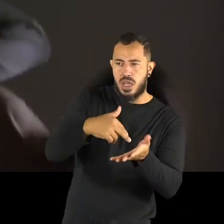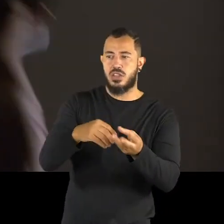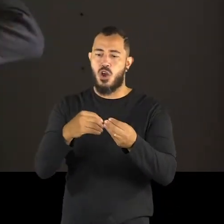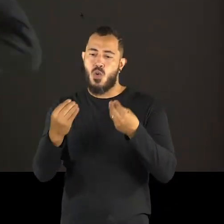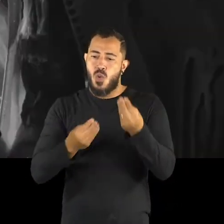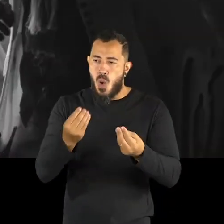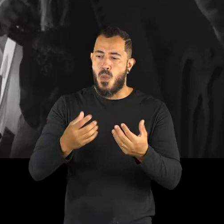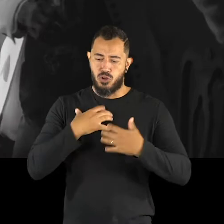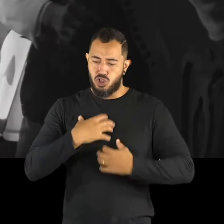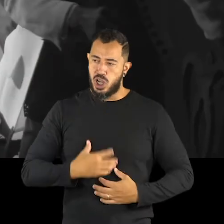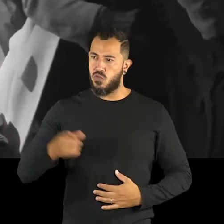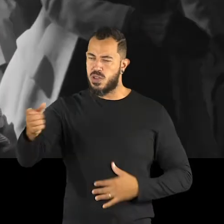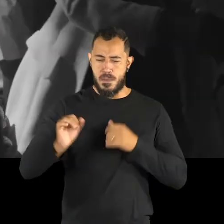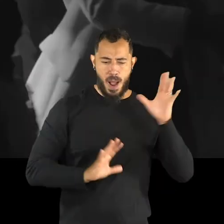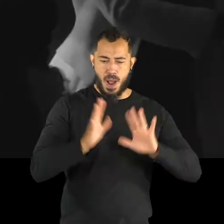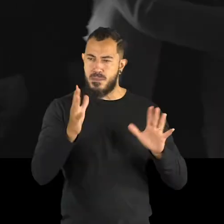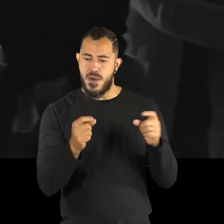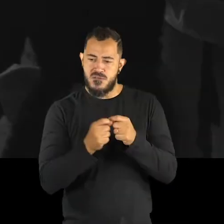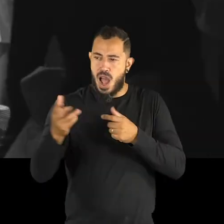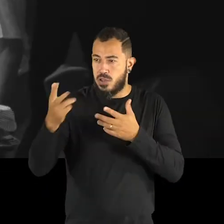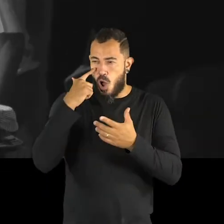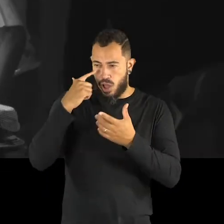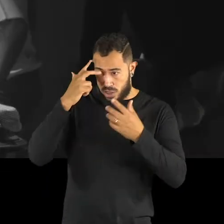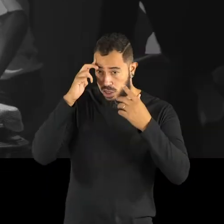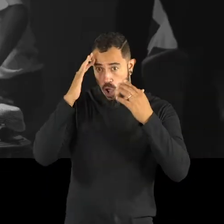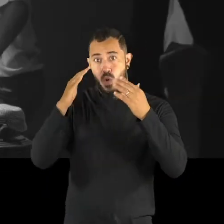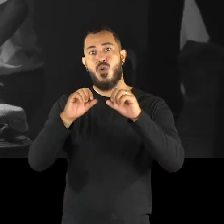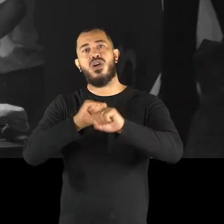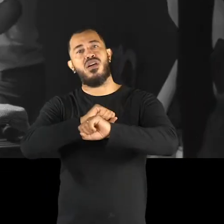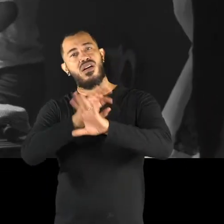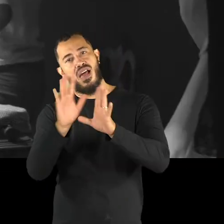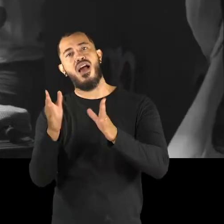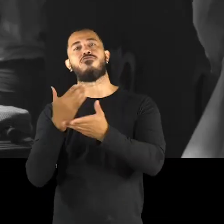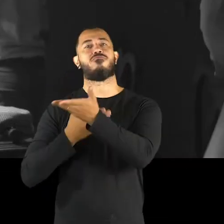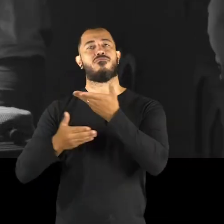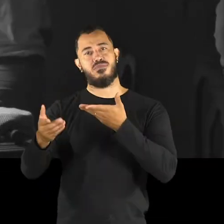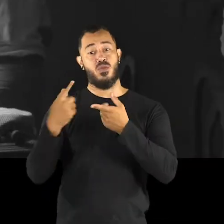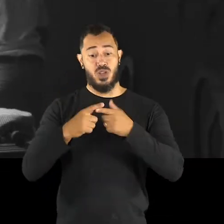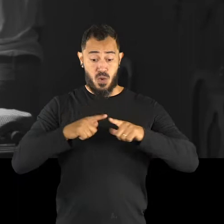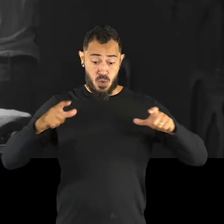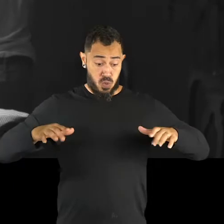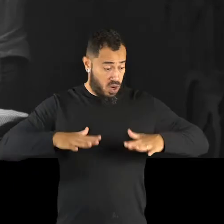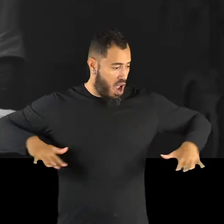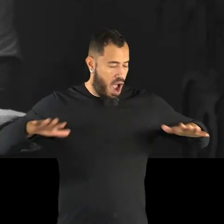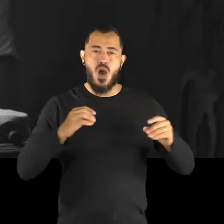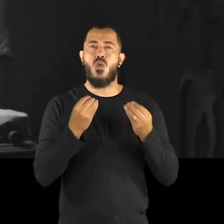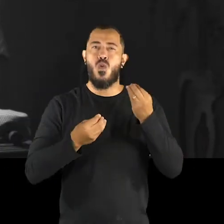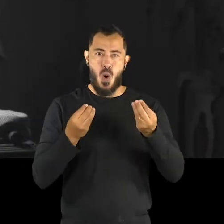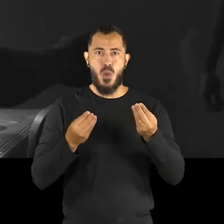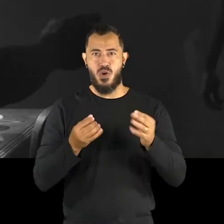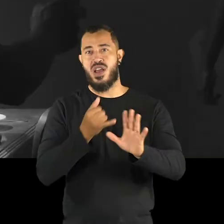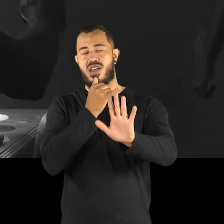como na forma que os atores se colocavam e se ocupavam os ambientes em Fantasmas Talvez. Por